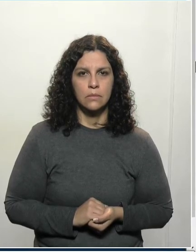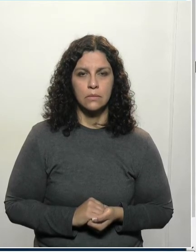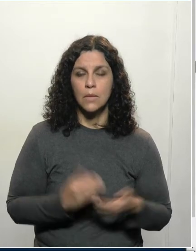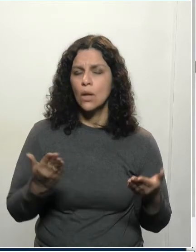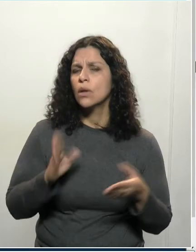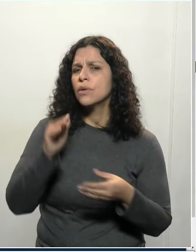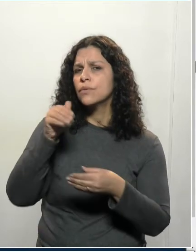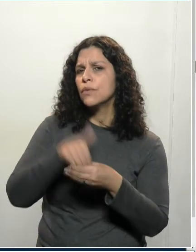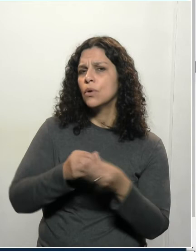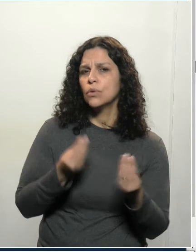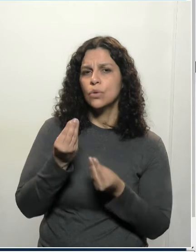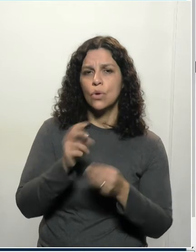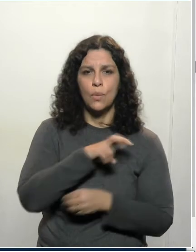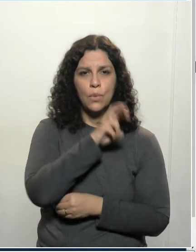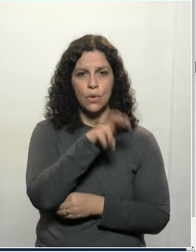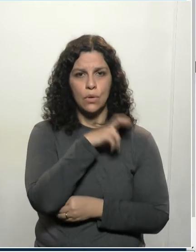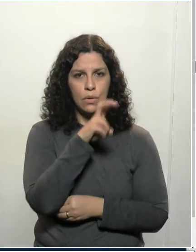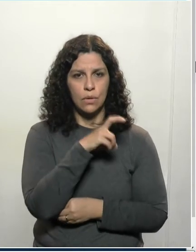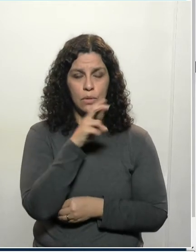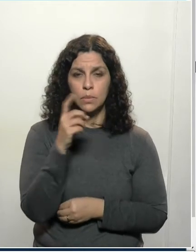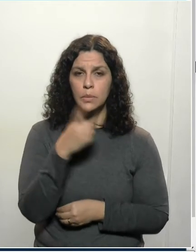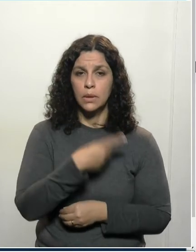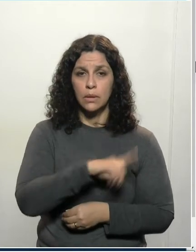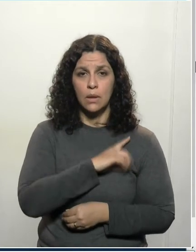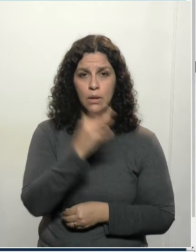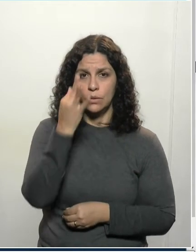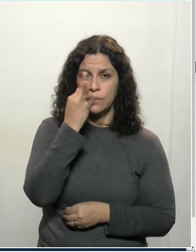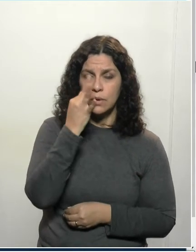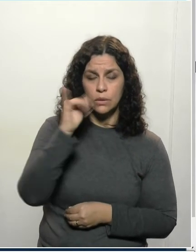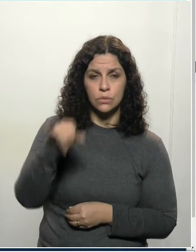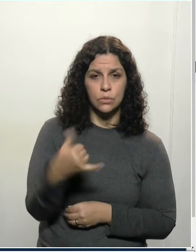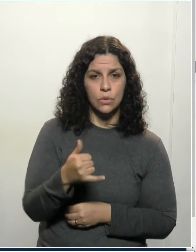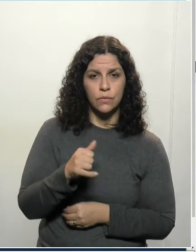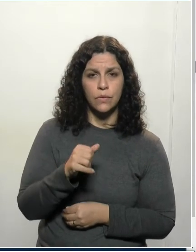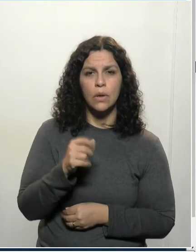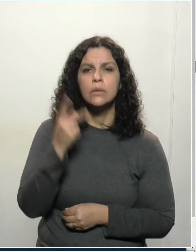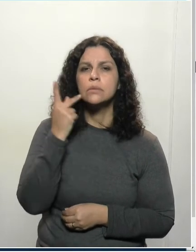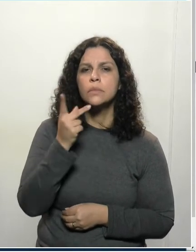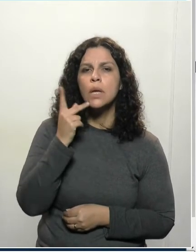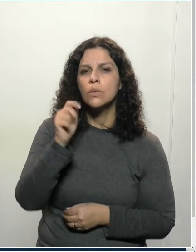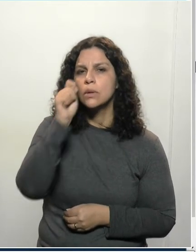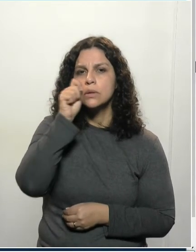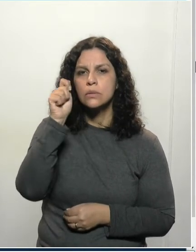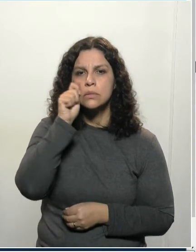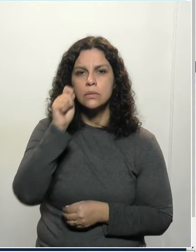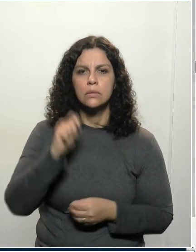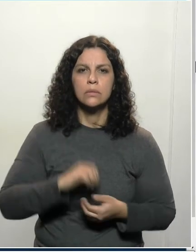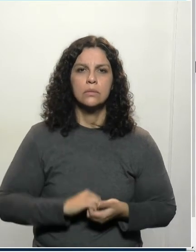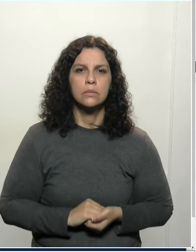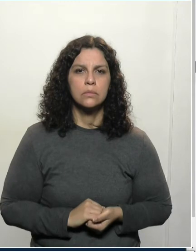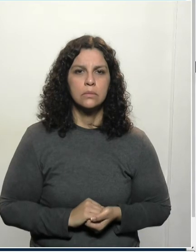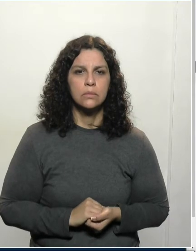Como vota o deputado Cobra Repórter, delegado Fernando, Jacovós, Plauto e Rechenbach.